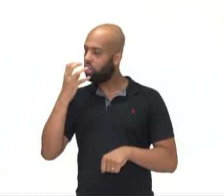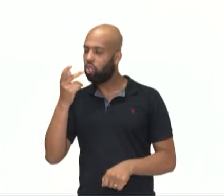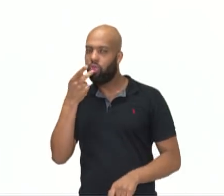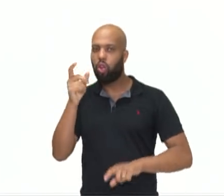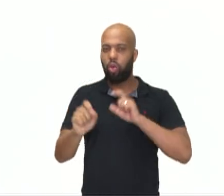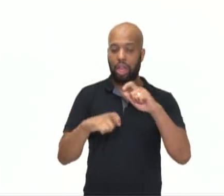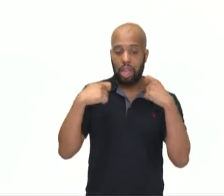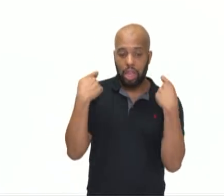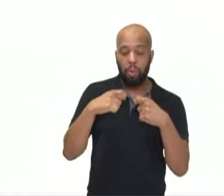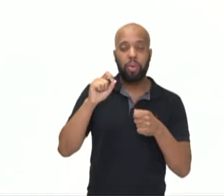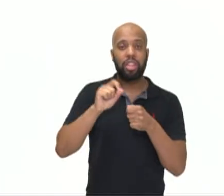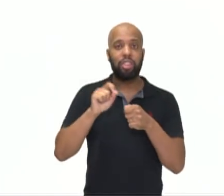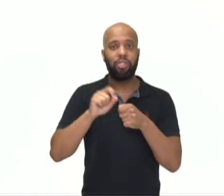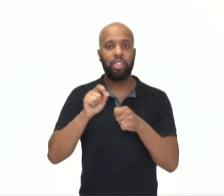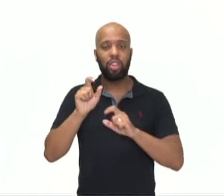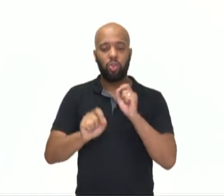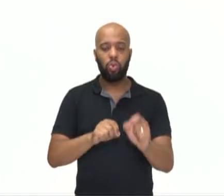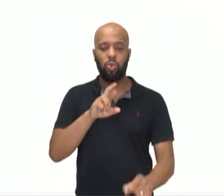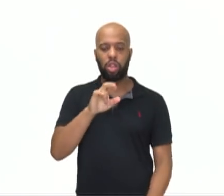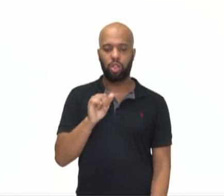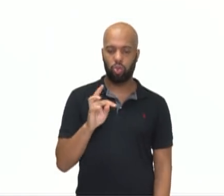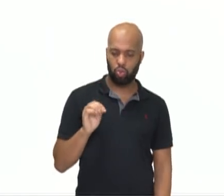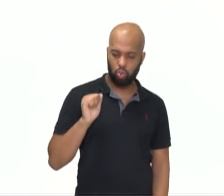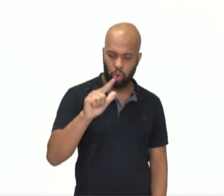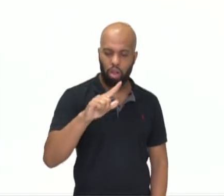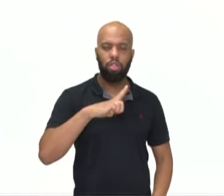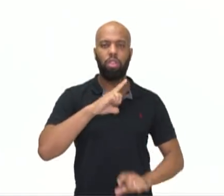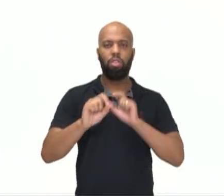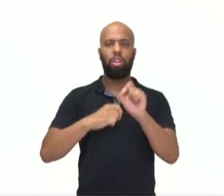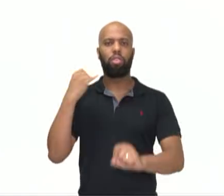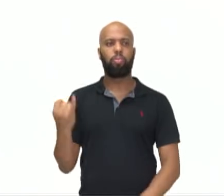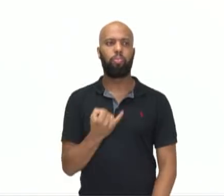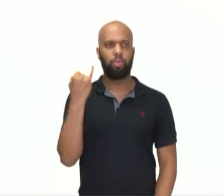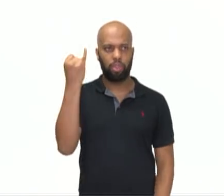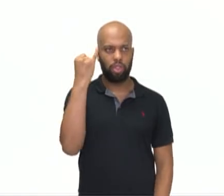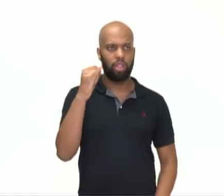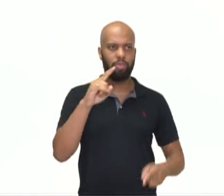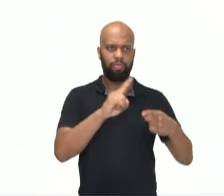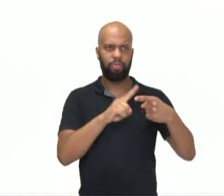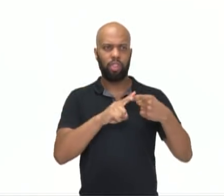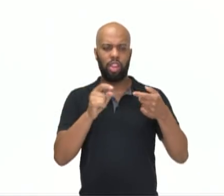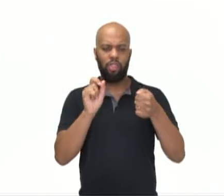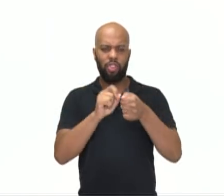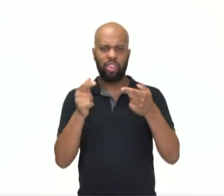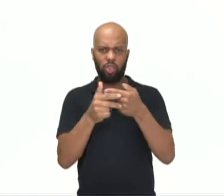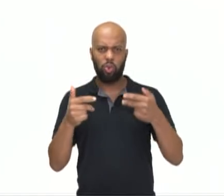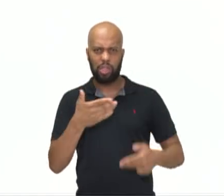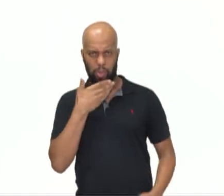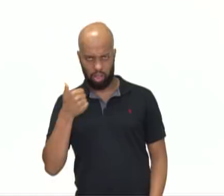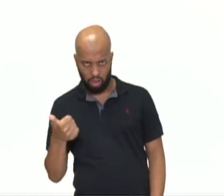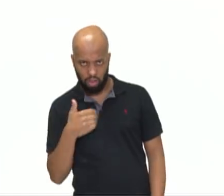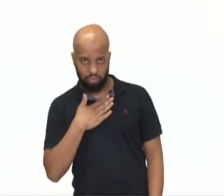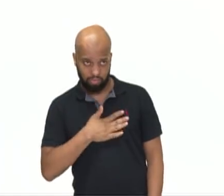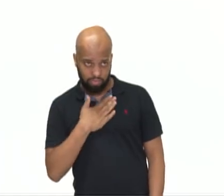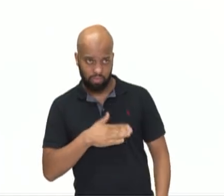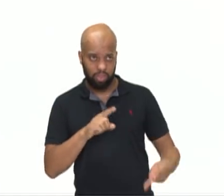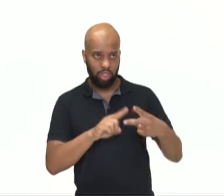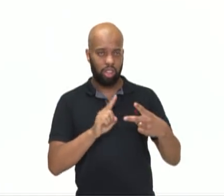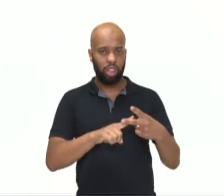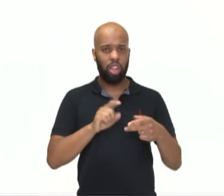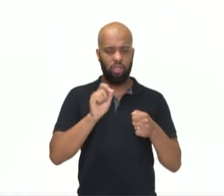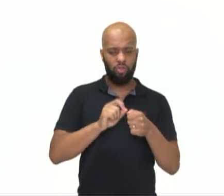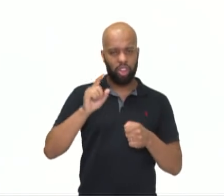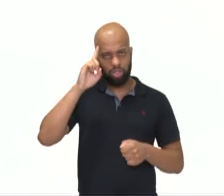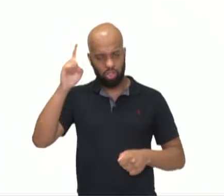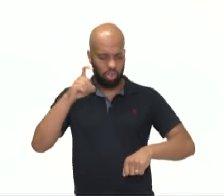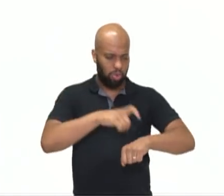preciso ritual. Por quê? O que o ritual tem tão importante? Letra A, ele torna as coisas mais agradáveis? Letra B, torna um dia e uma hora